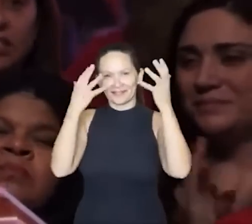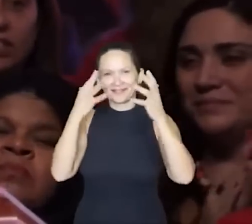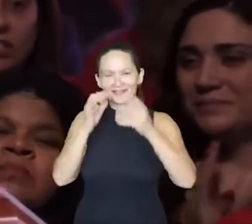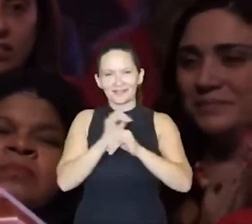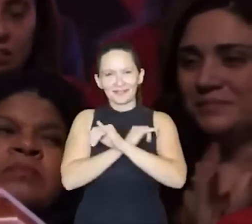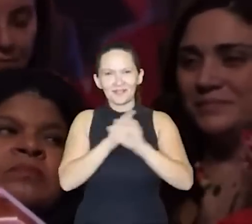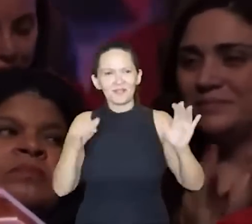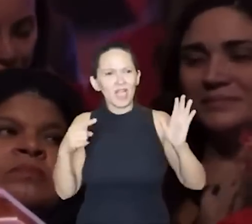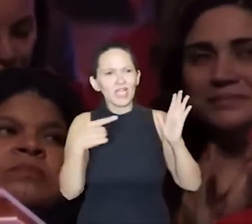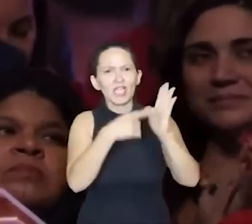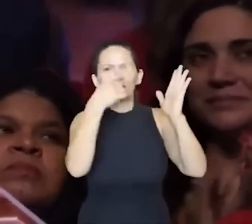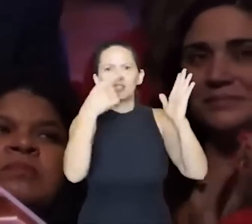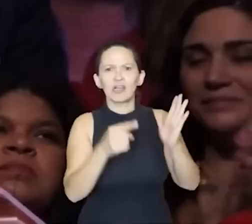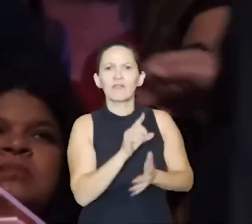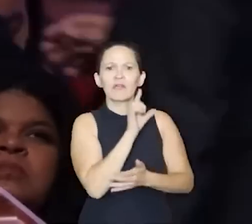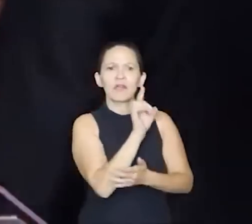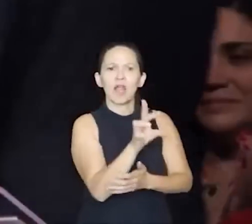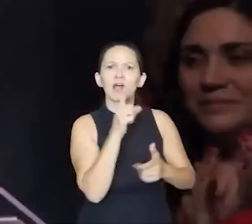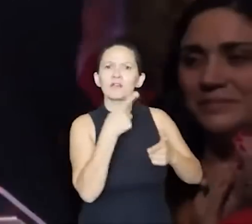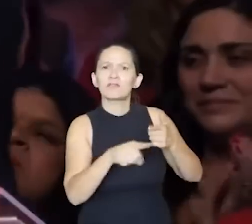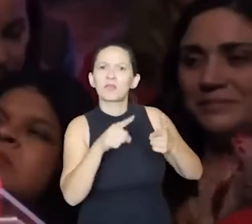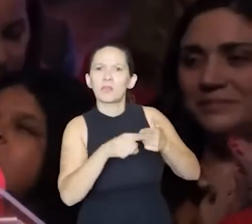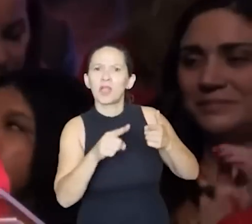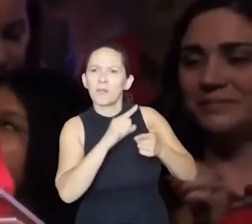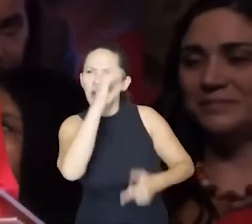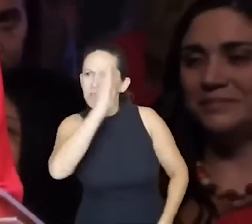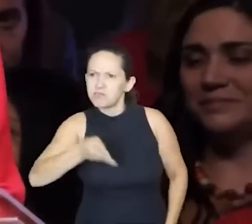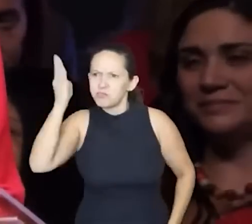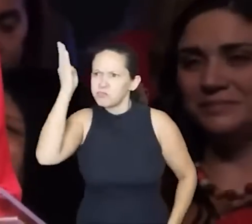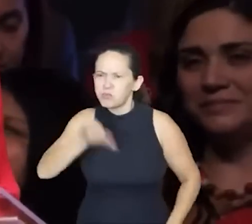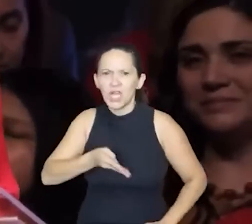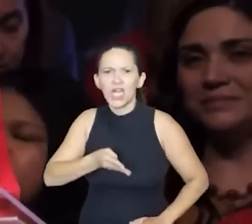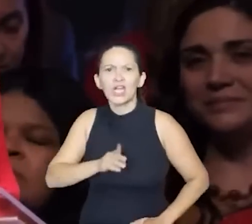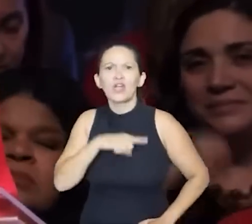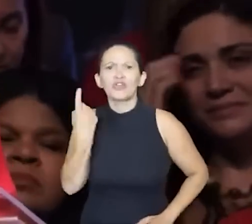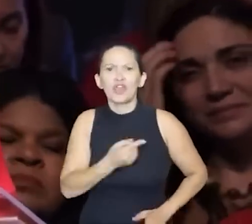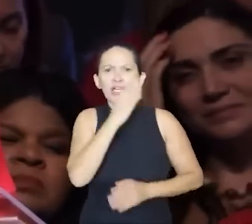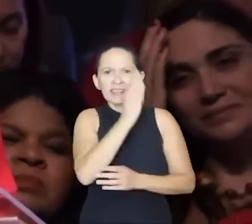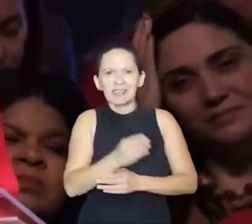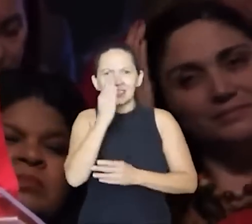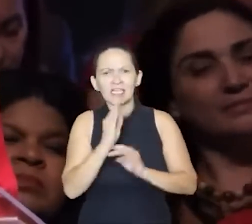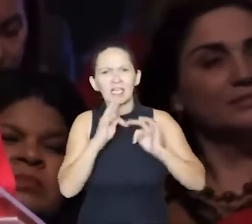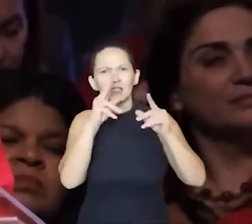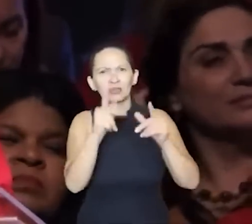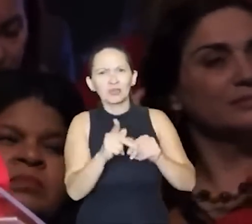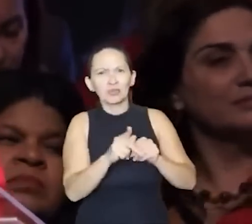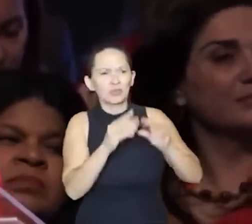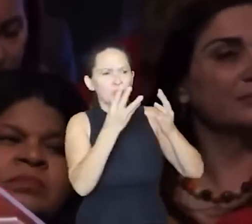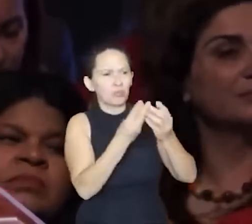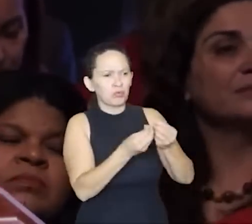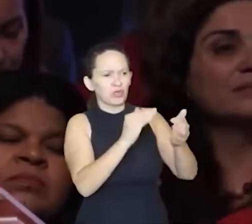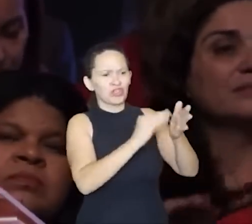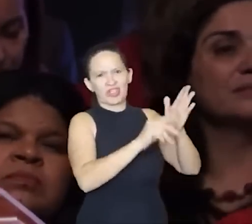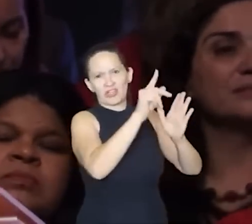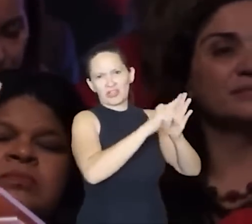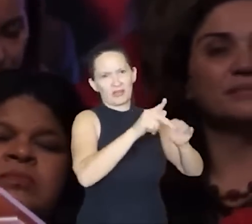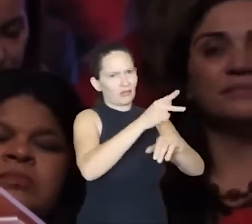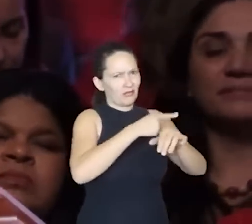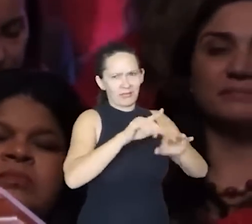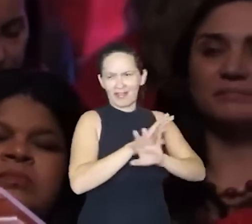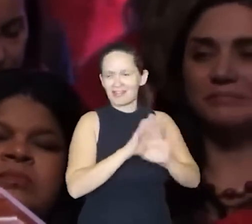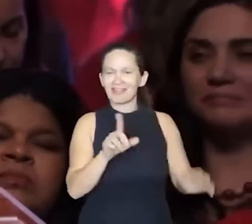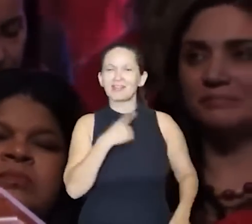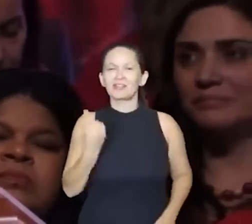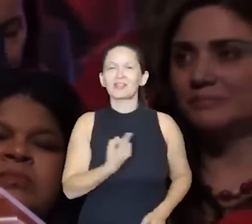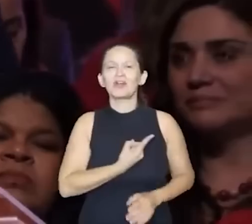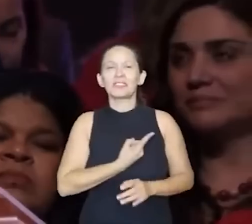Denunciamos cada ato de revogação de direitos e destruição do país. Disputamos eleições contra